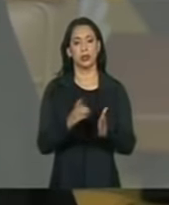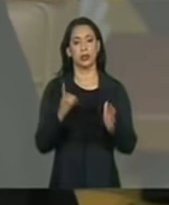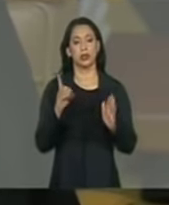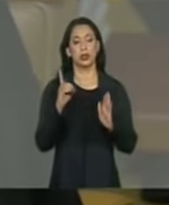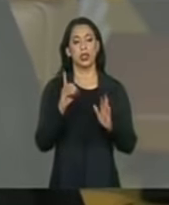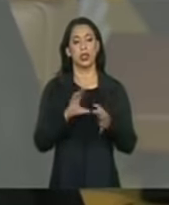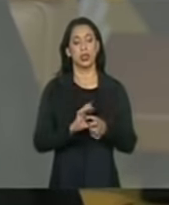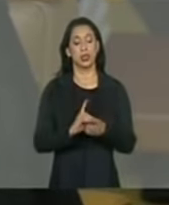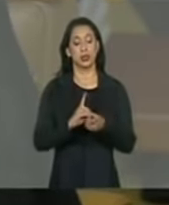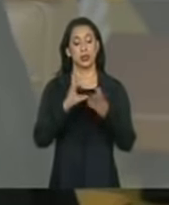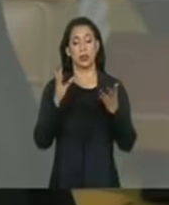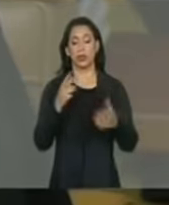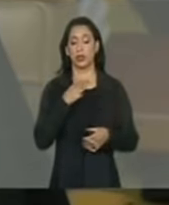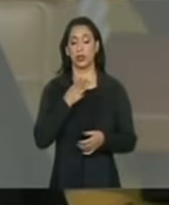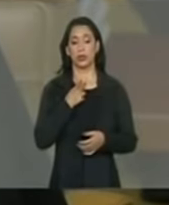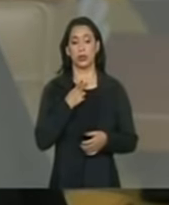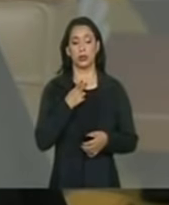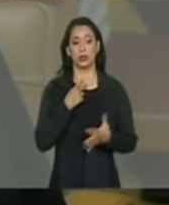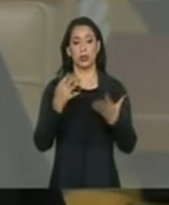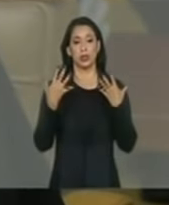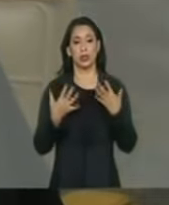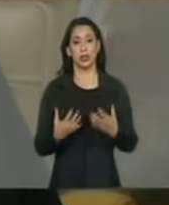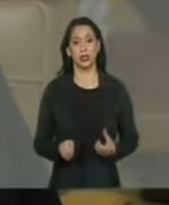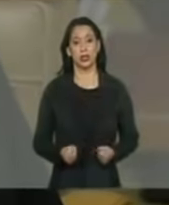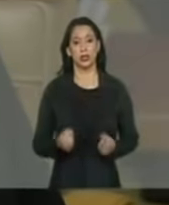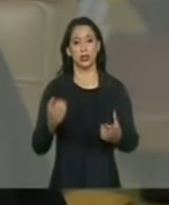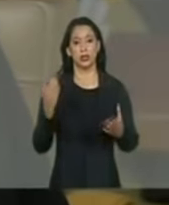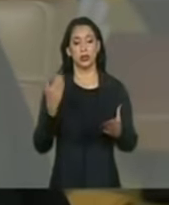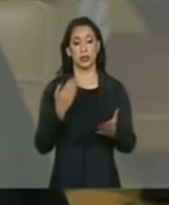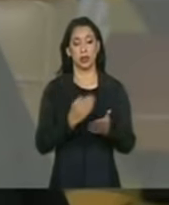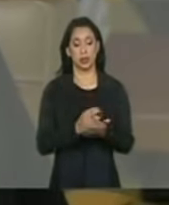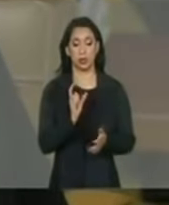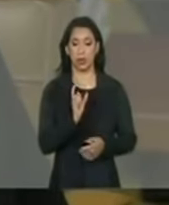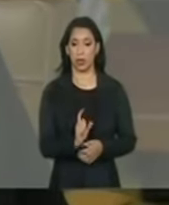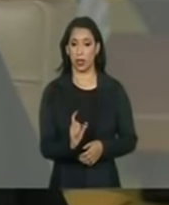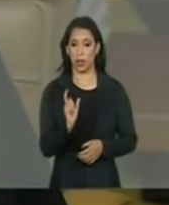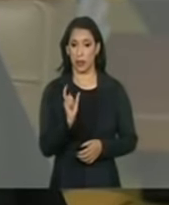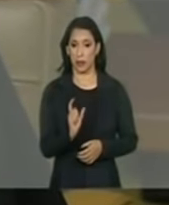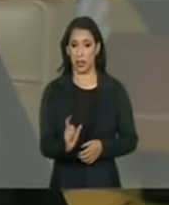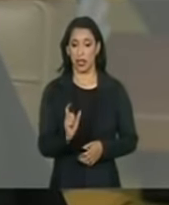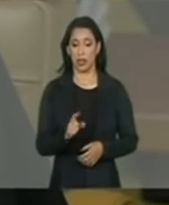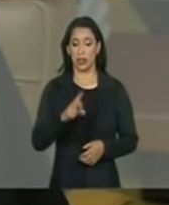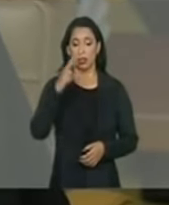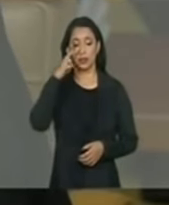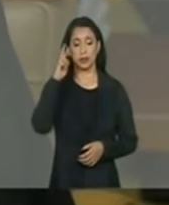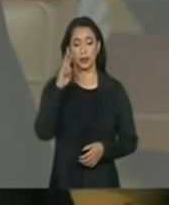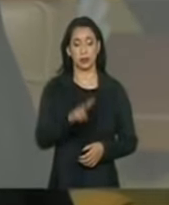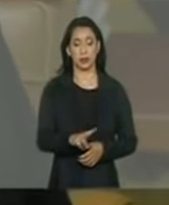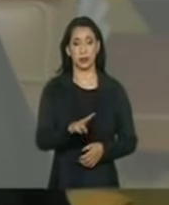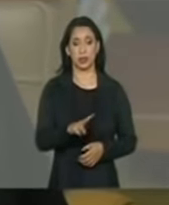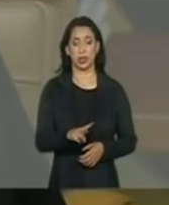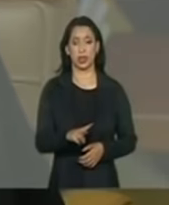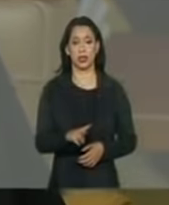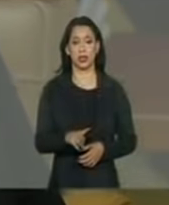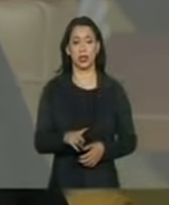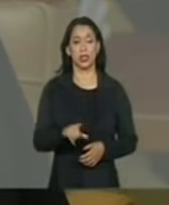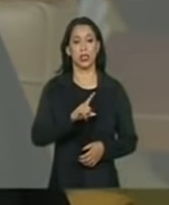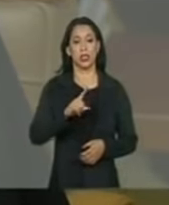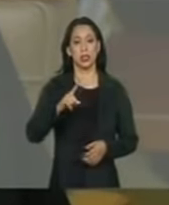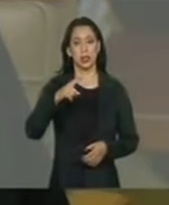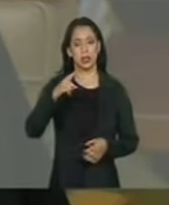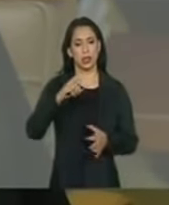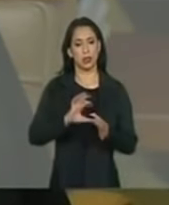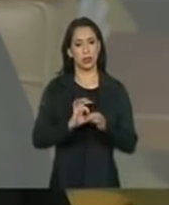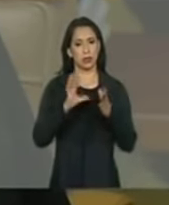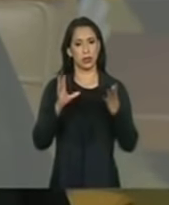legitimar inclusive mediante procedimento hermenêutico a imposição de restrição desautorizado pela função